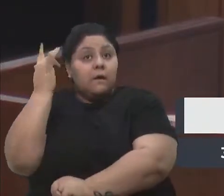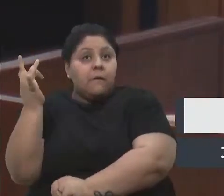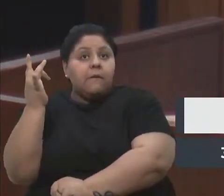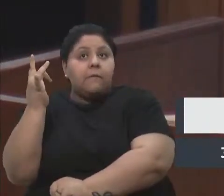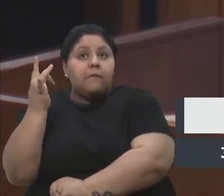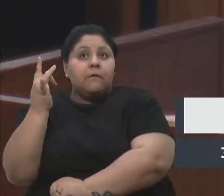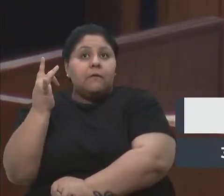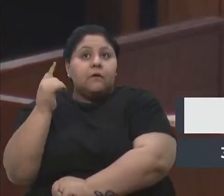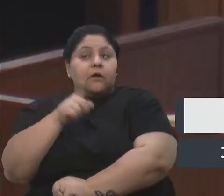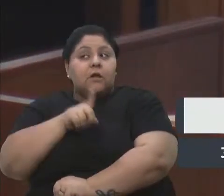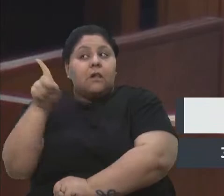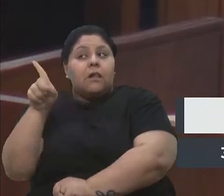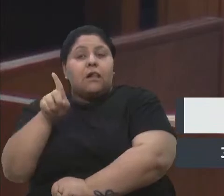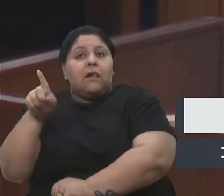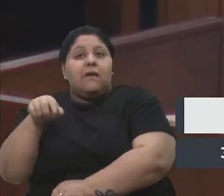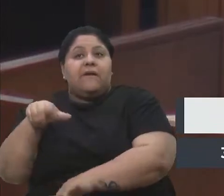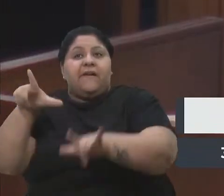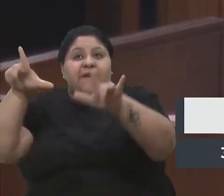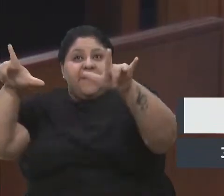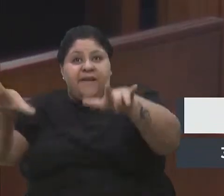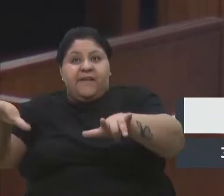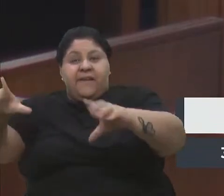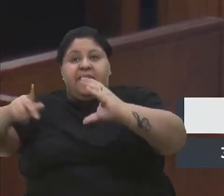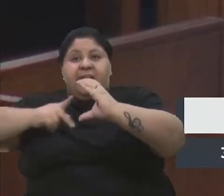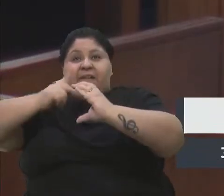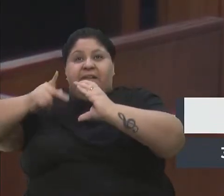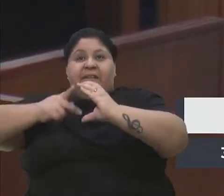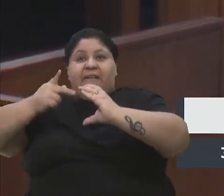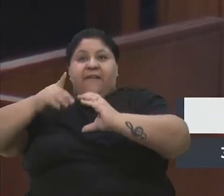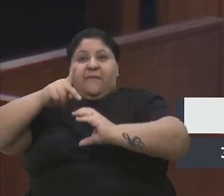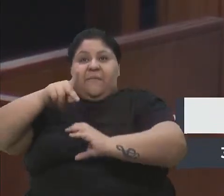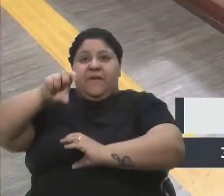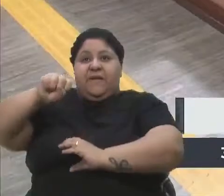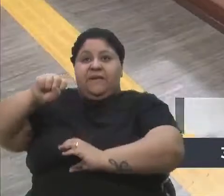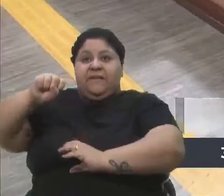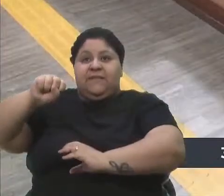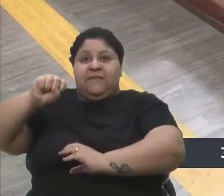no galpão da Câmara de Vereadores, a bancada do PSDB. Obrigada.